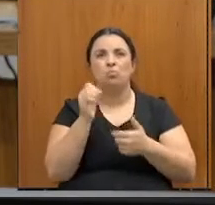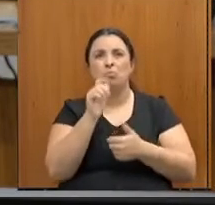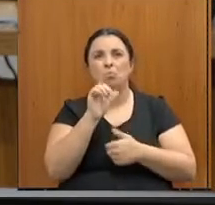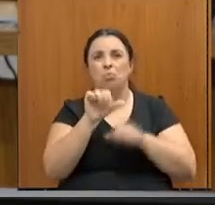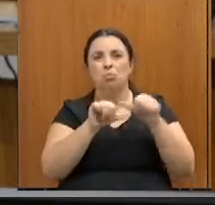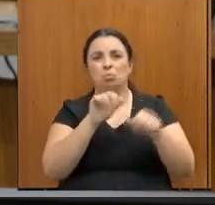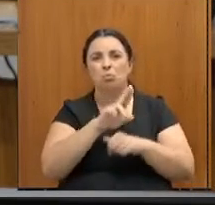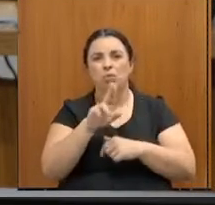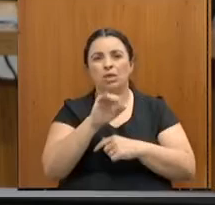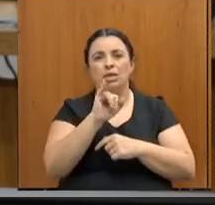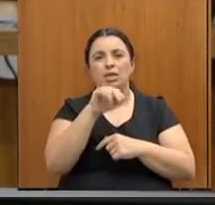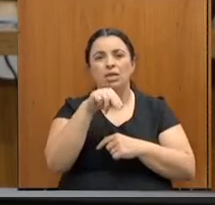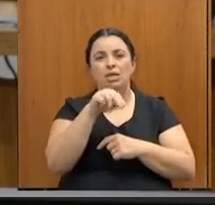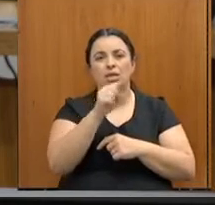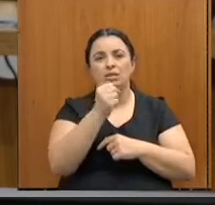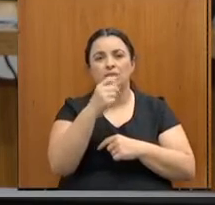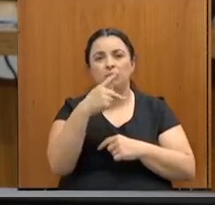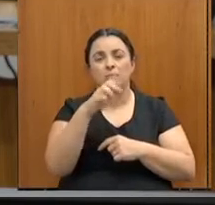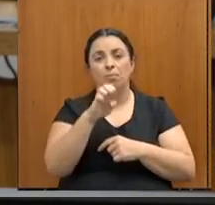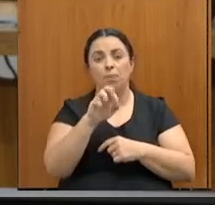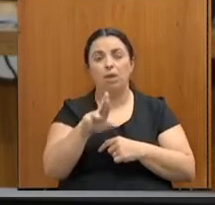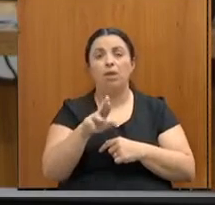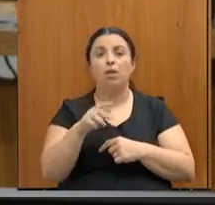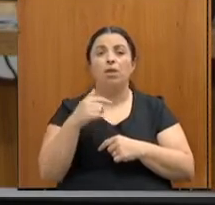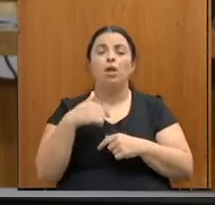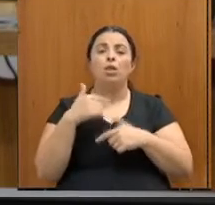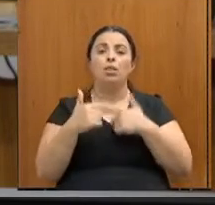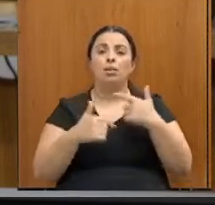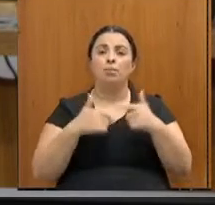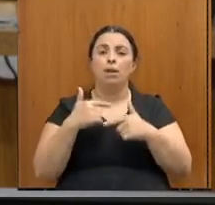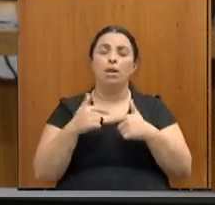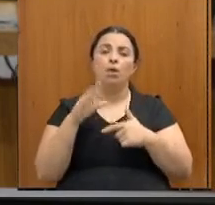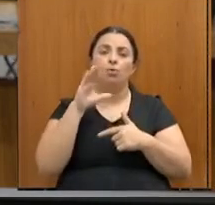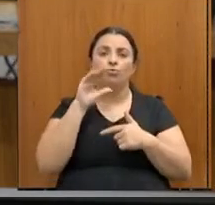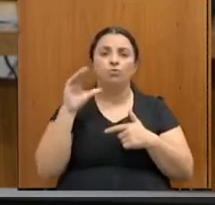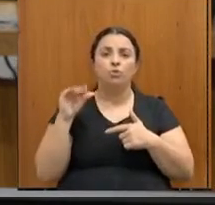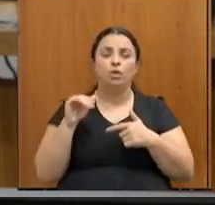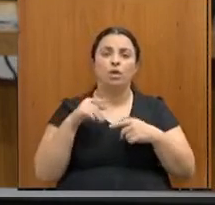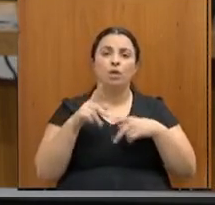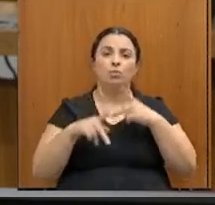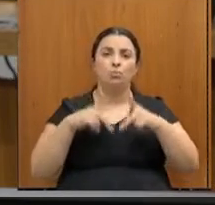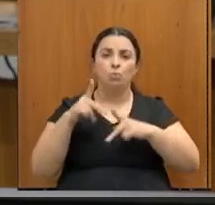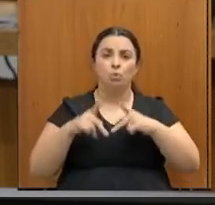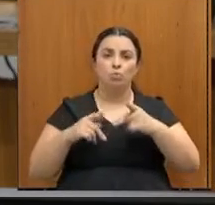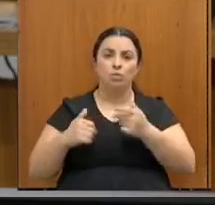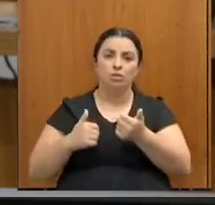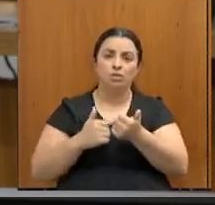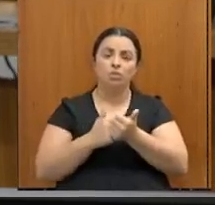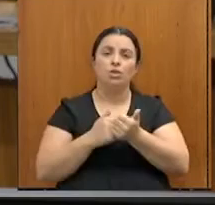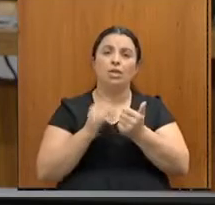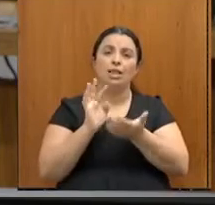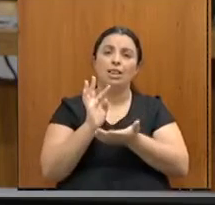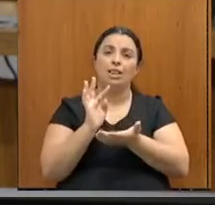Insper e trabalhei como servidor público né na Assessoria Técnica de gabinete da secretaria